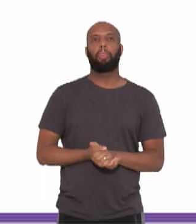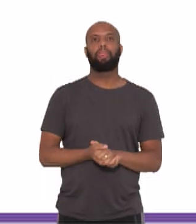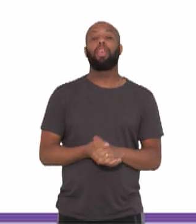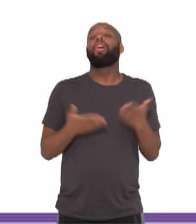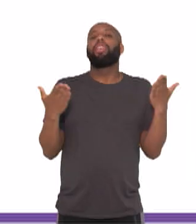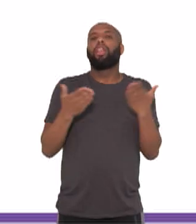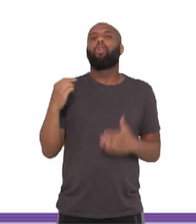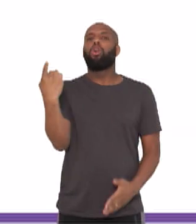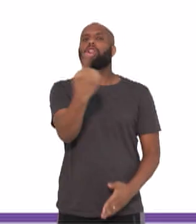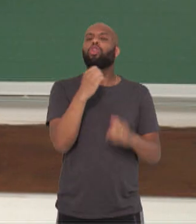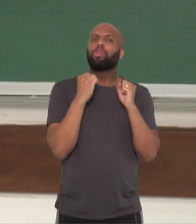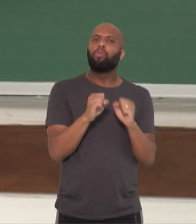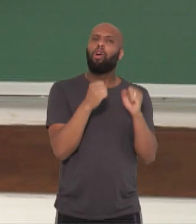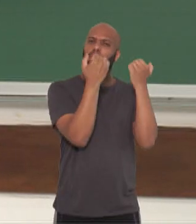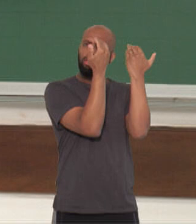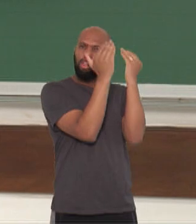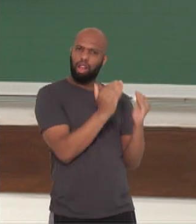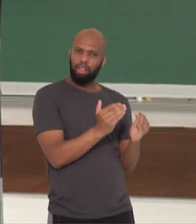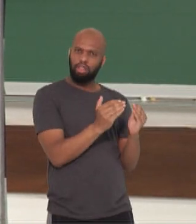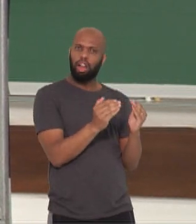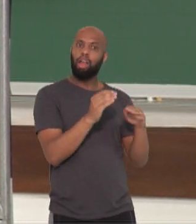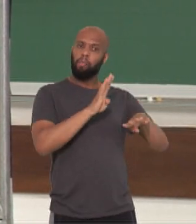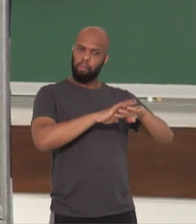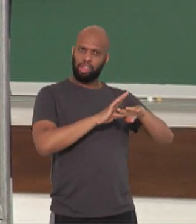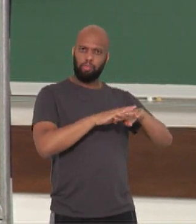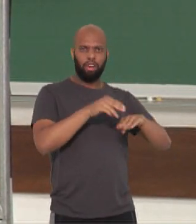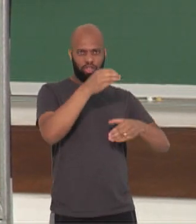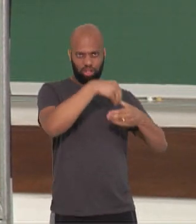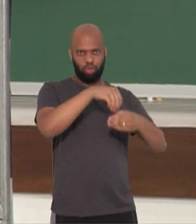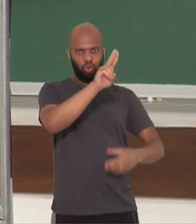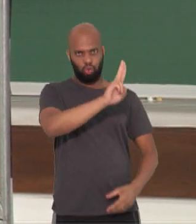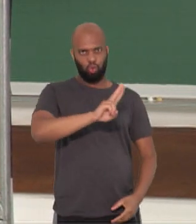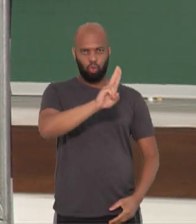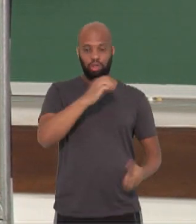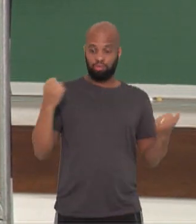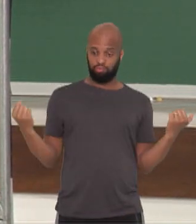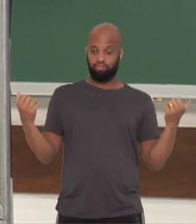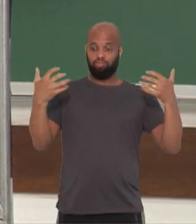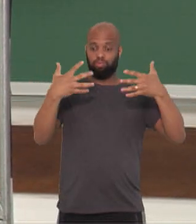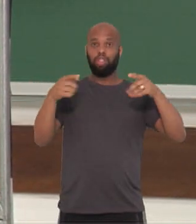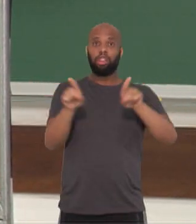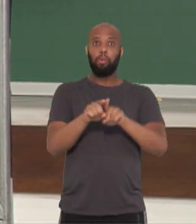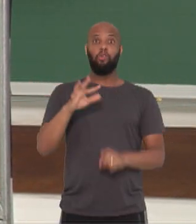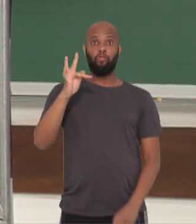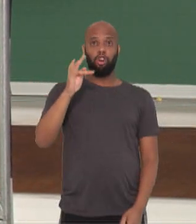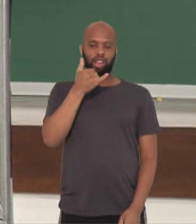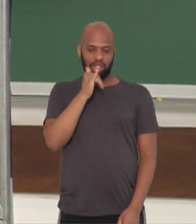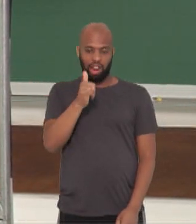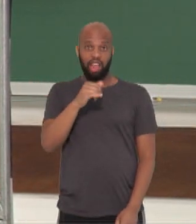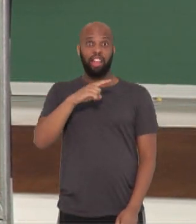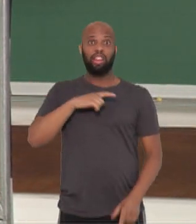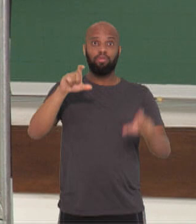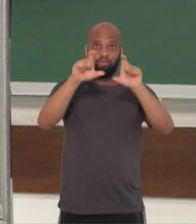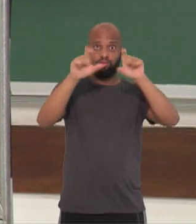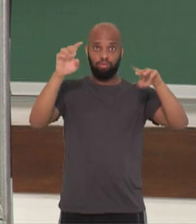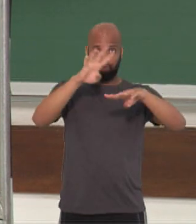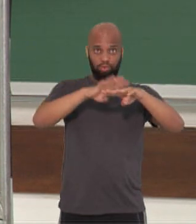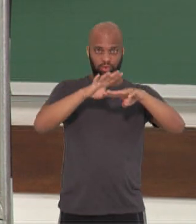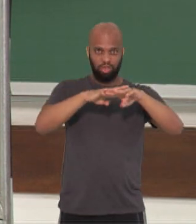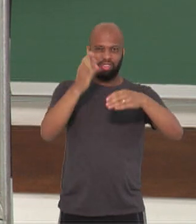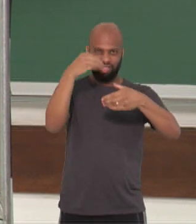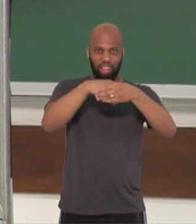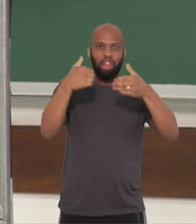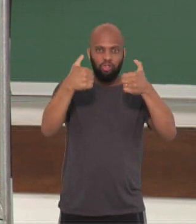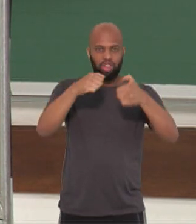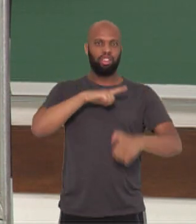Então, nós podemos analisar matematicamente o campo elétrico e a força elétrica por duas equações. Perceba que existe